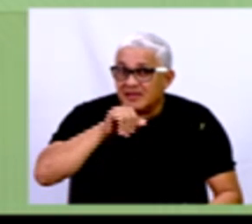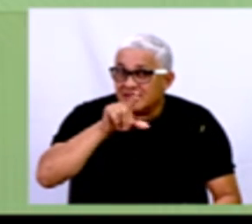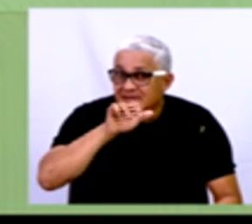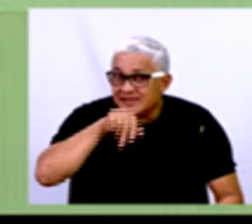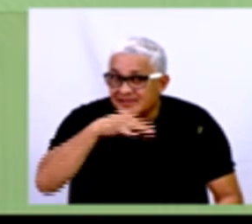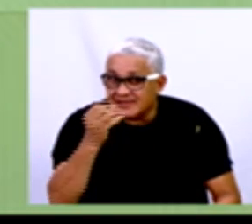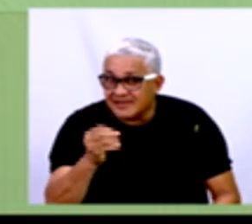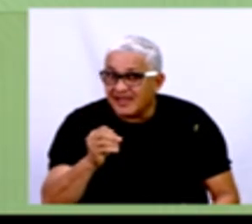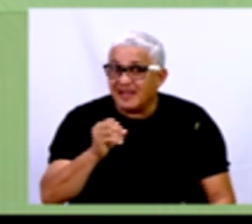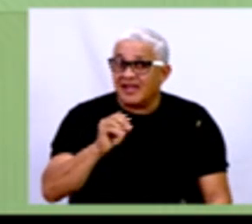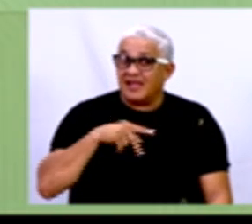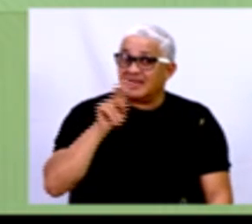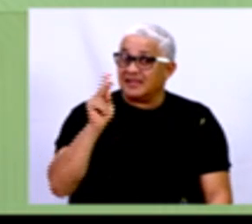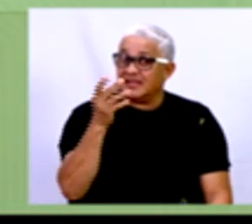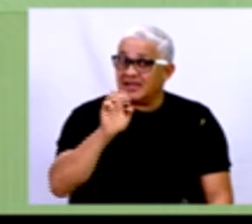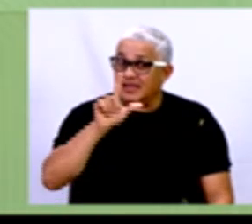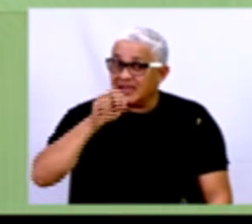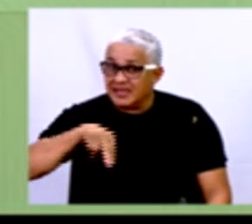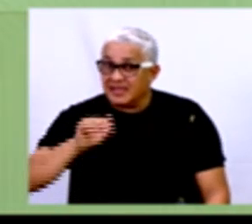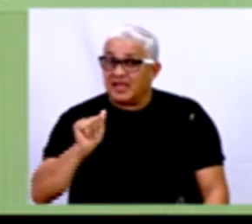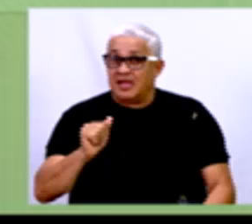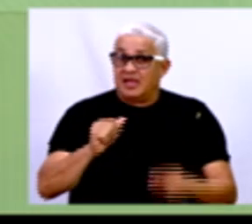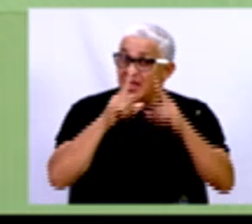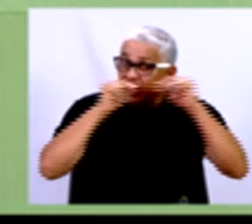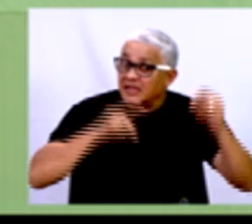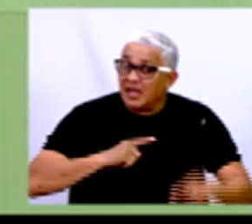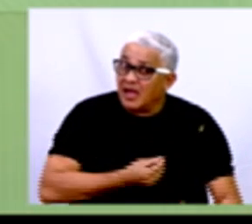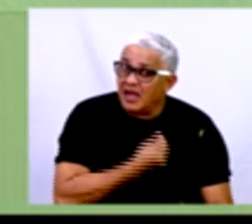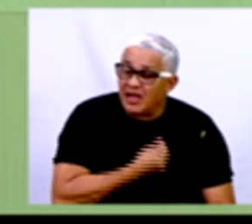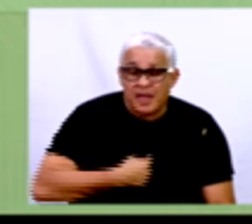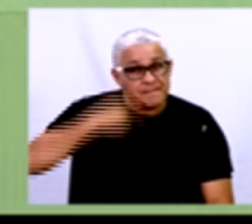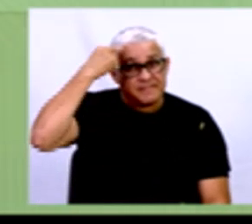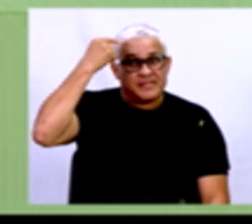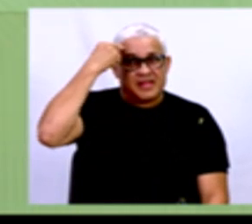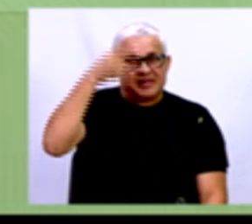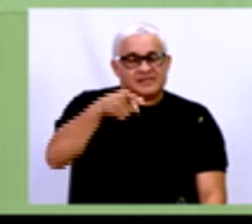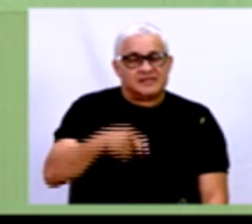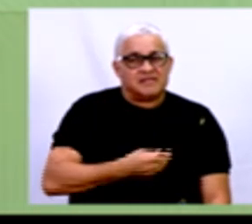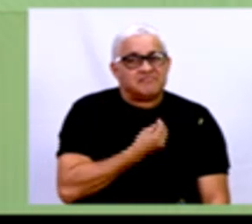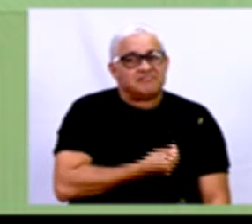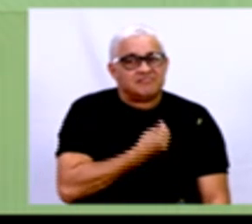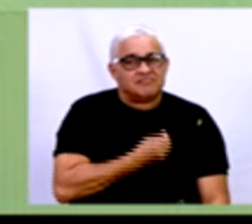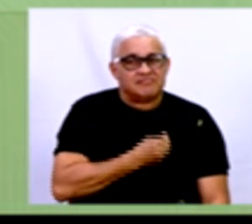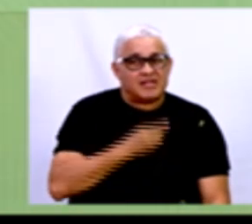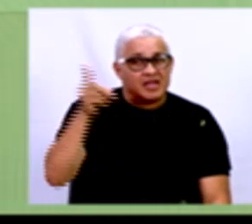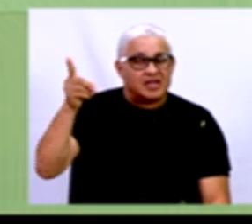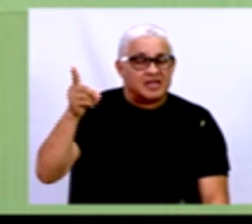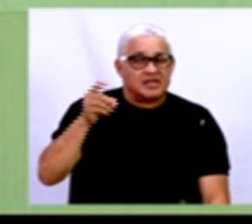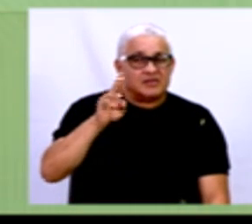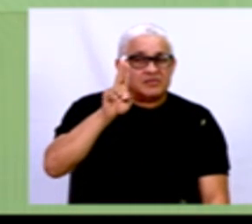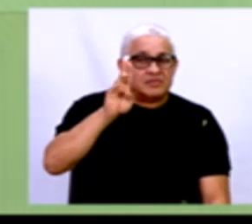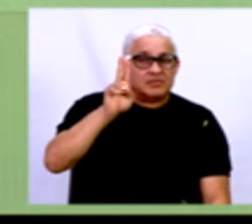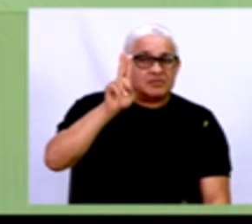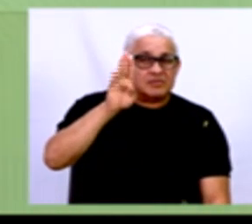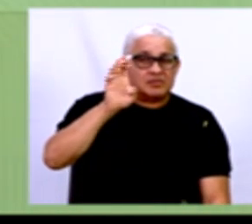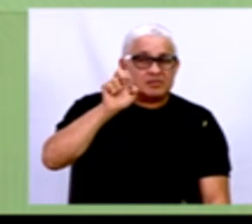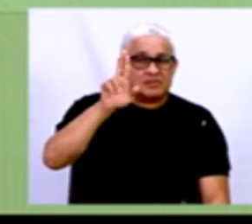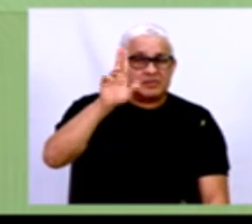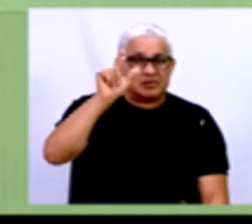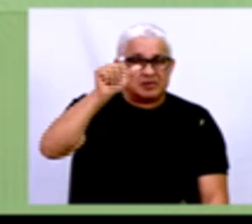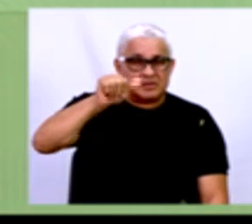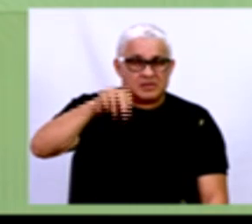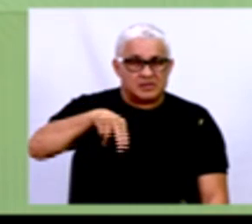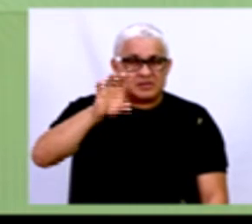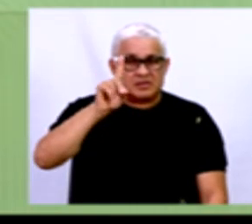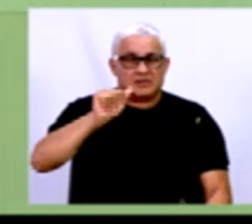cara. Aqui é a Helena. Você está em Brasília? Pensei que você ainda estivesse na agência de Uberlândia. Passa aqui para a gente conversar